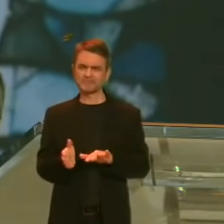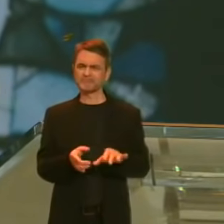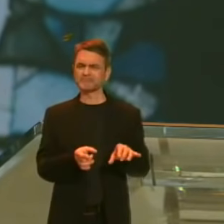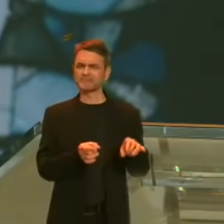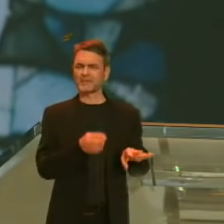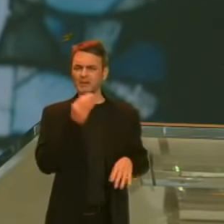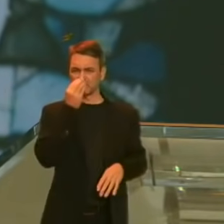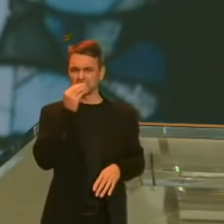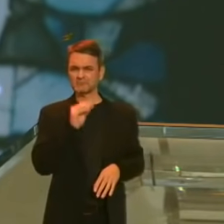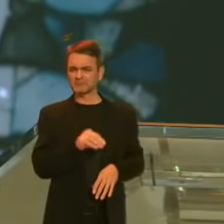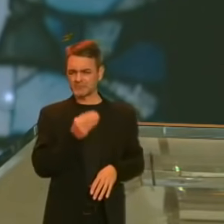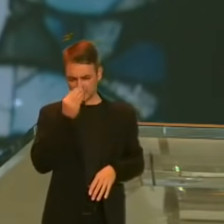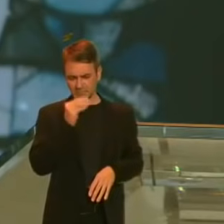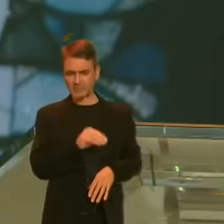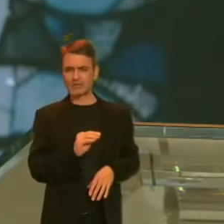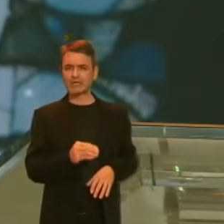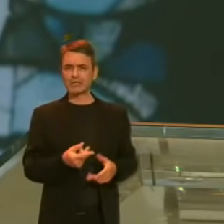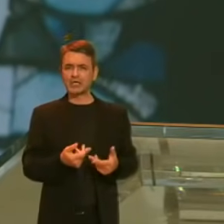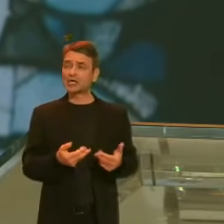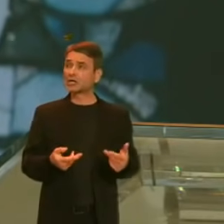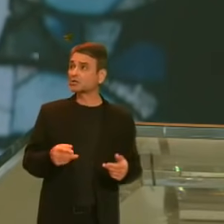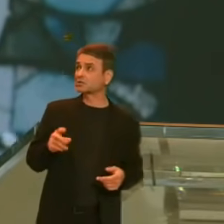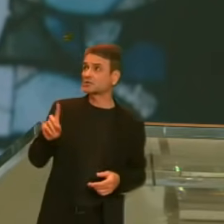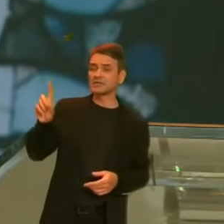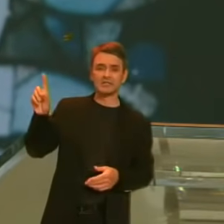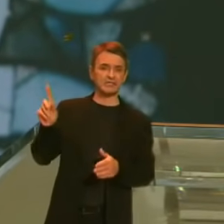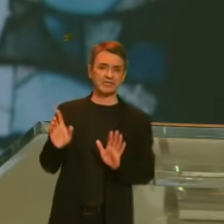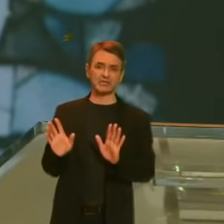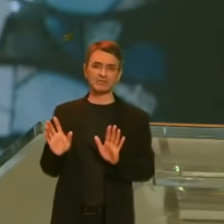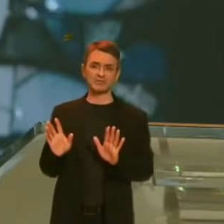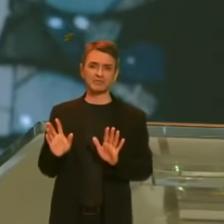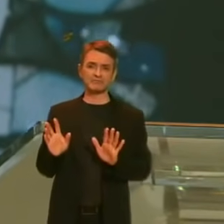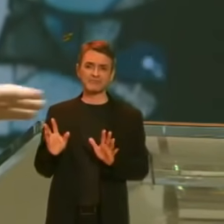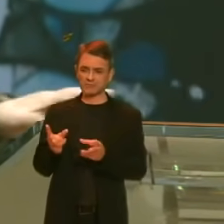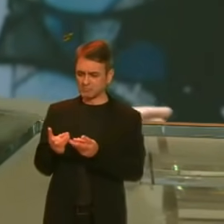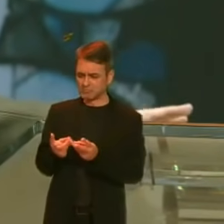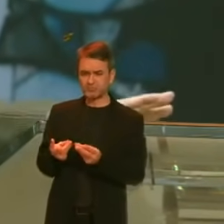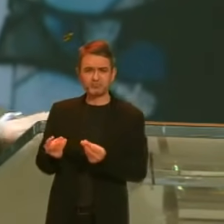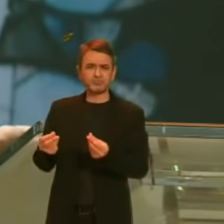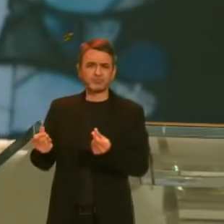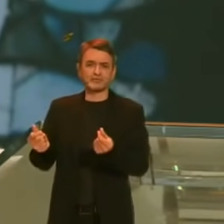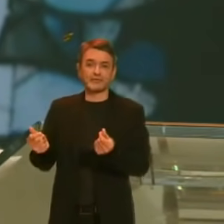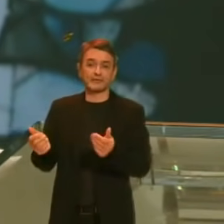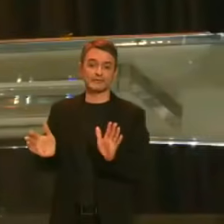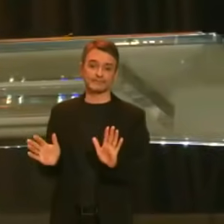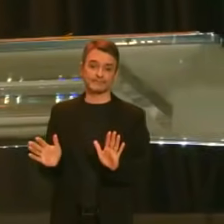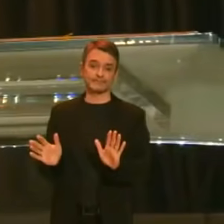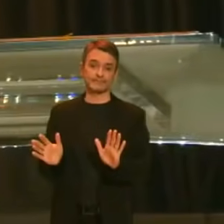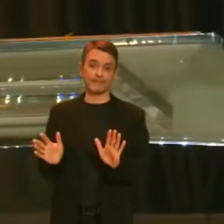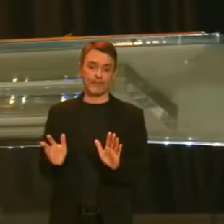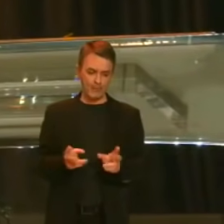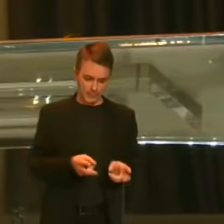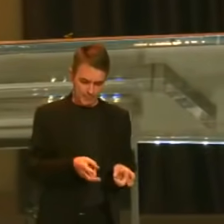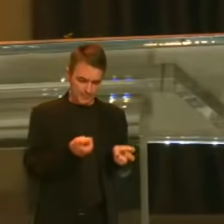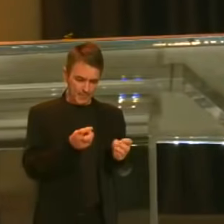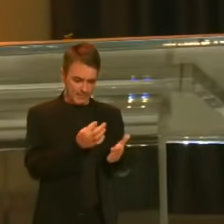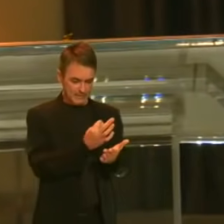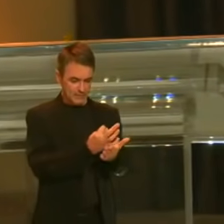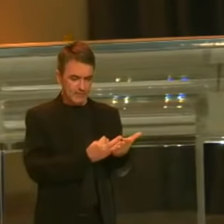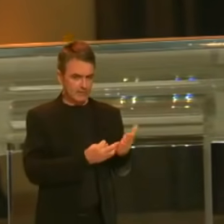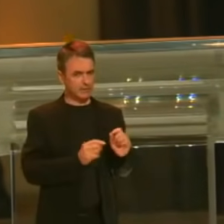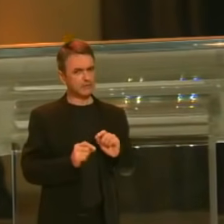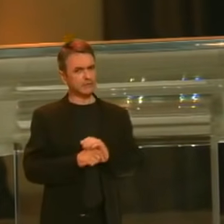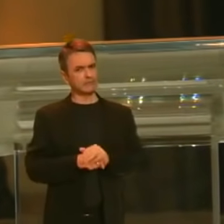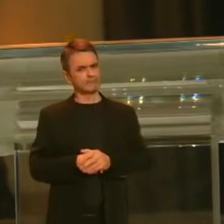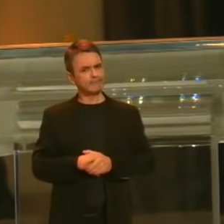e as coisas de Deus vão ficando obscurecidas. E quando eu olho para esse texto, eu fico dizendo: Senhor, será que